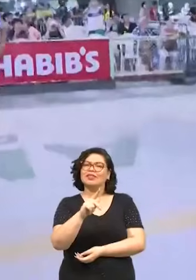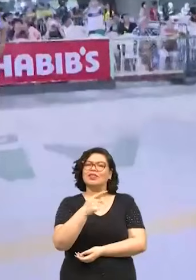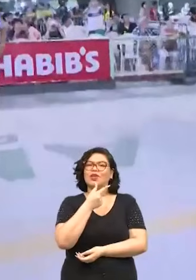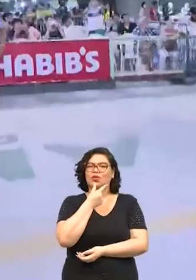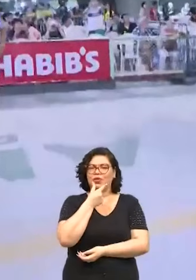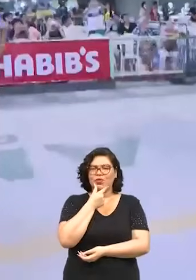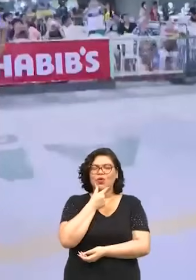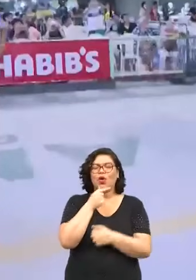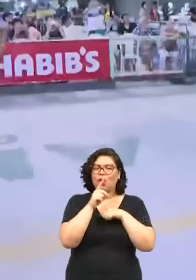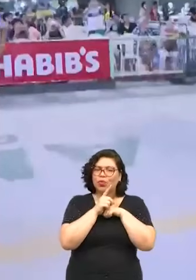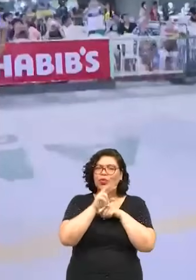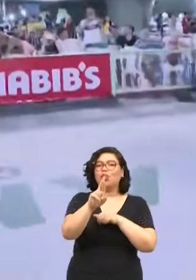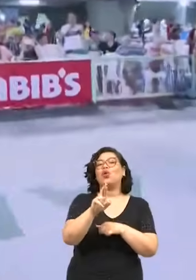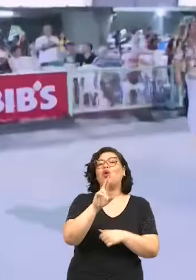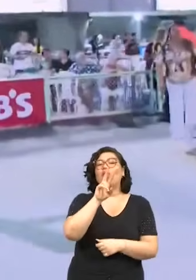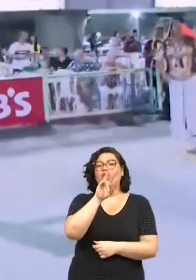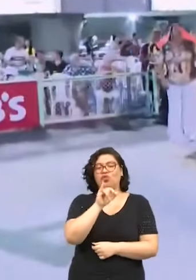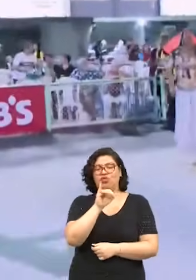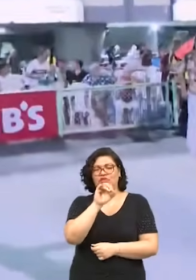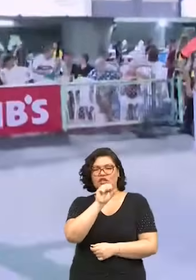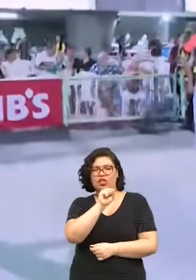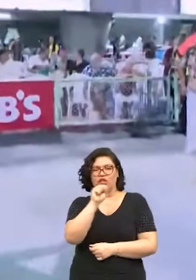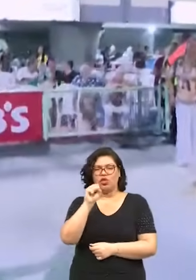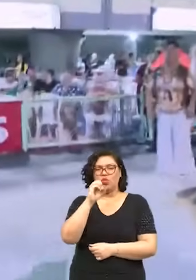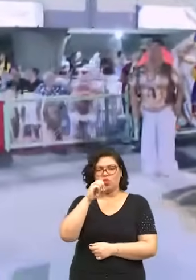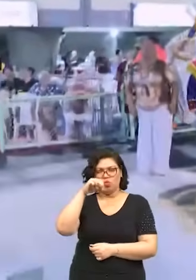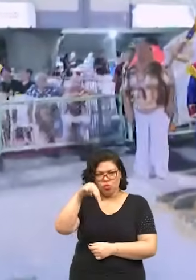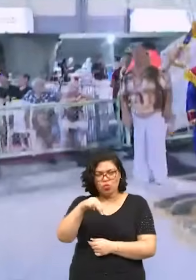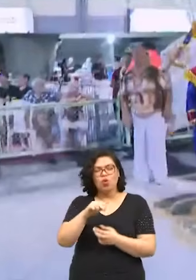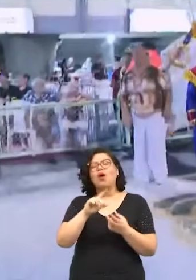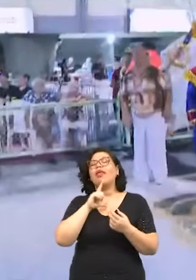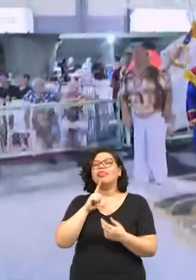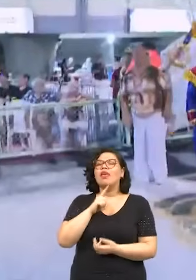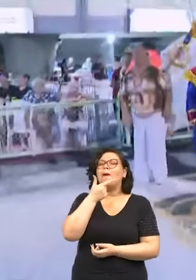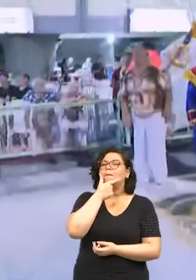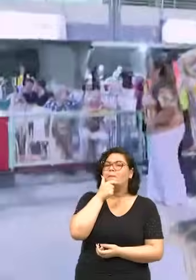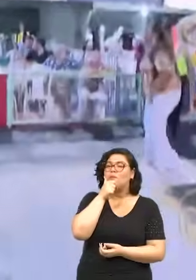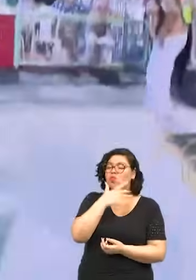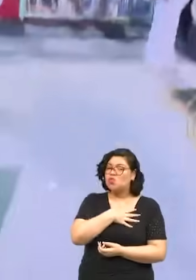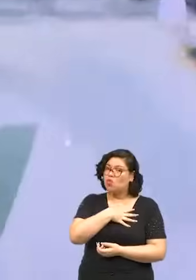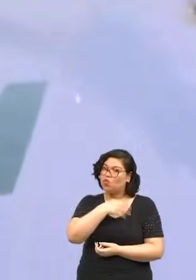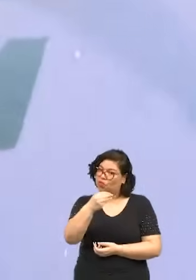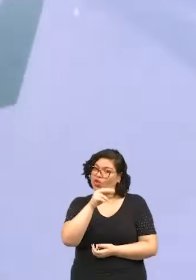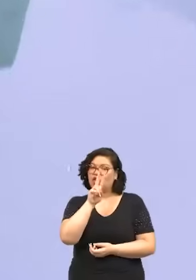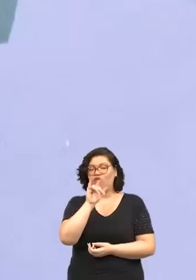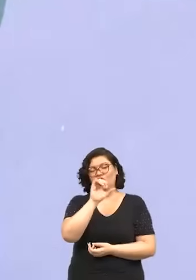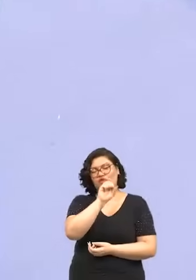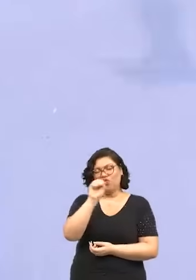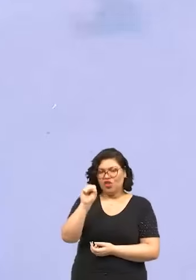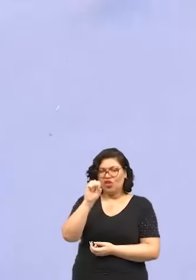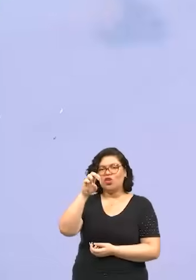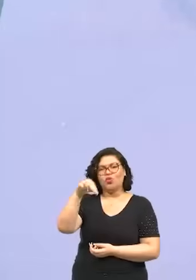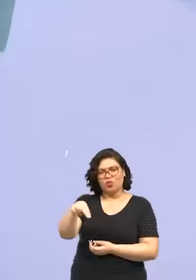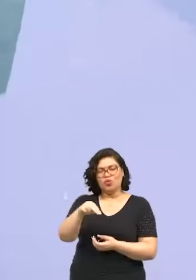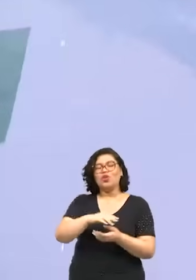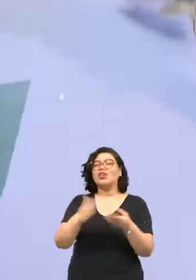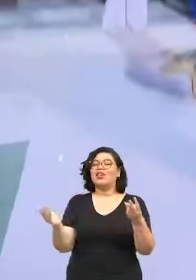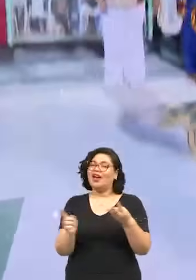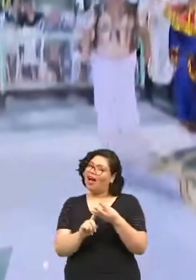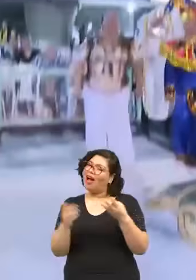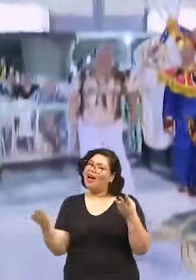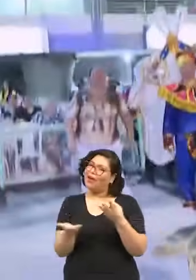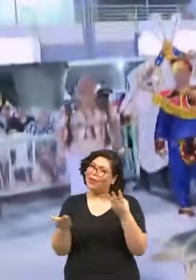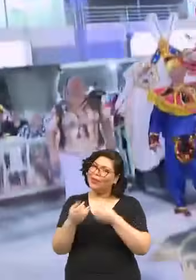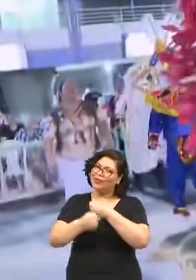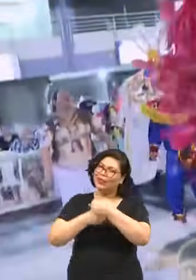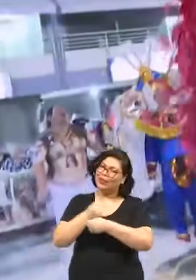Dr. Wilson Benayon. Temos o pai, o filho, Wilson Benayon, filho. E agora, neste ano, temos aí